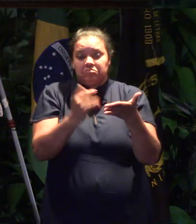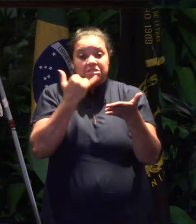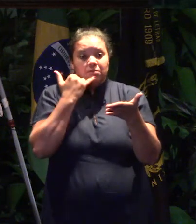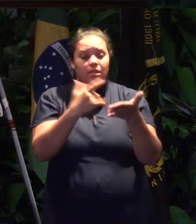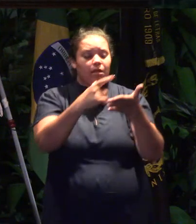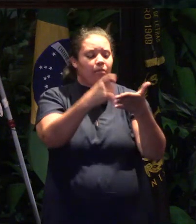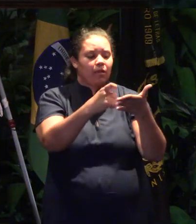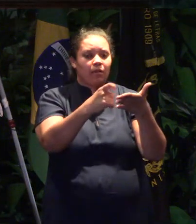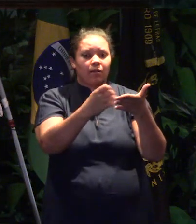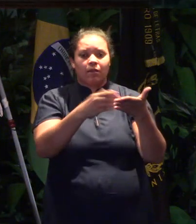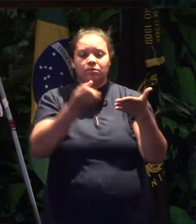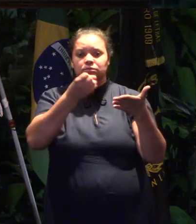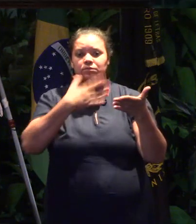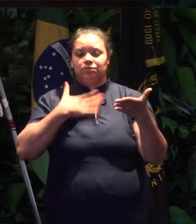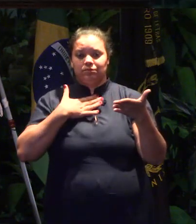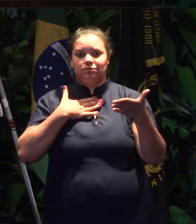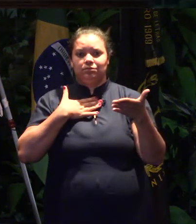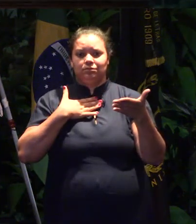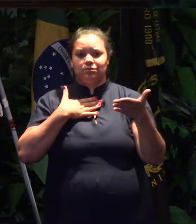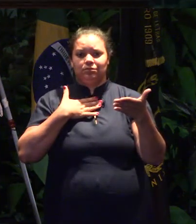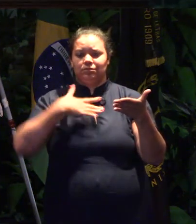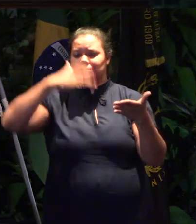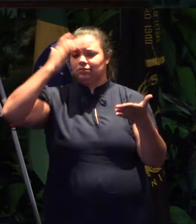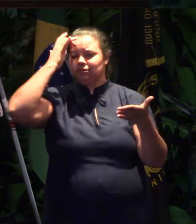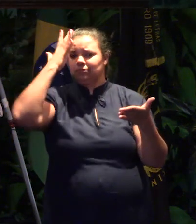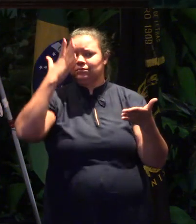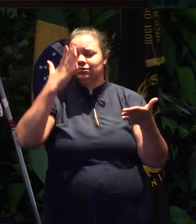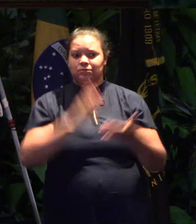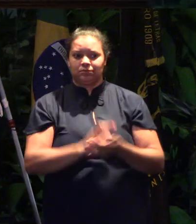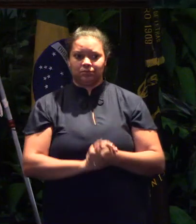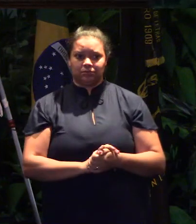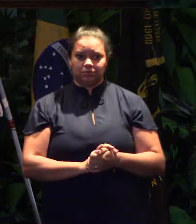né? Então, hoje está muito resolvido isso, inclusive